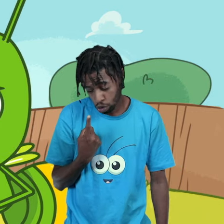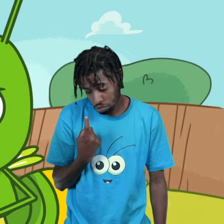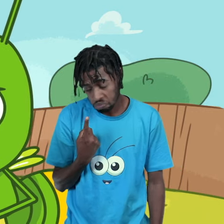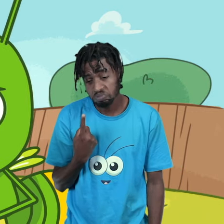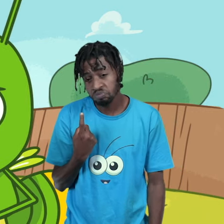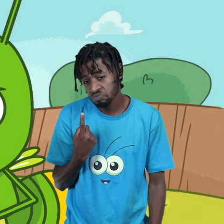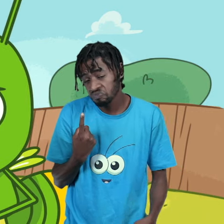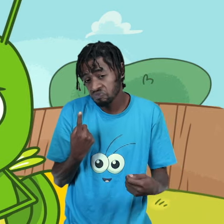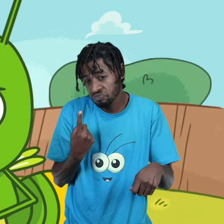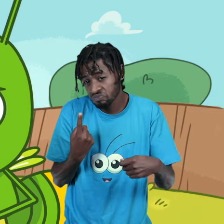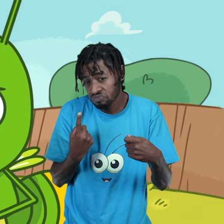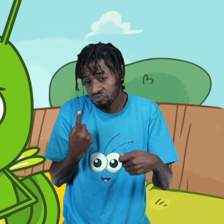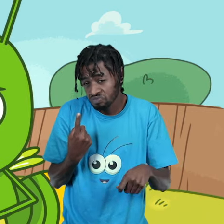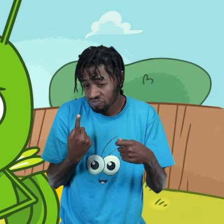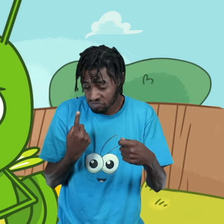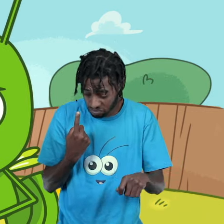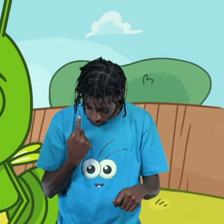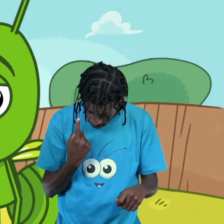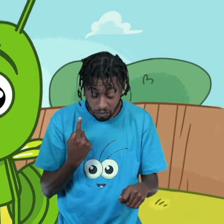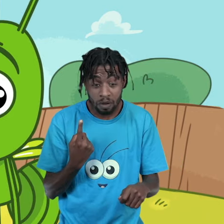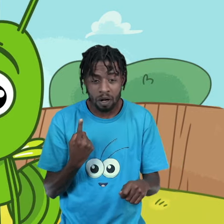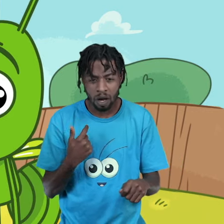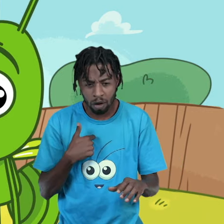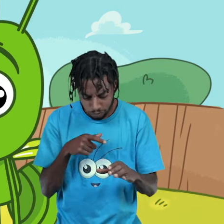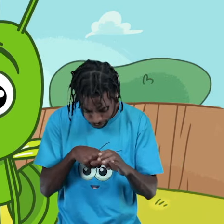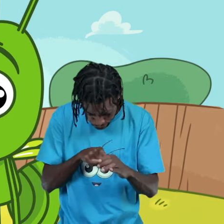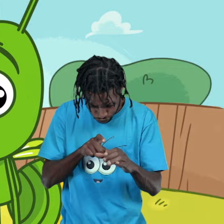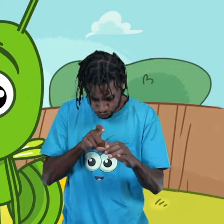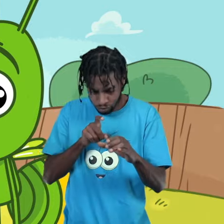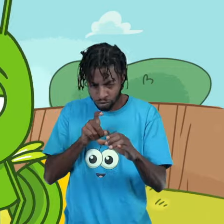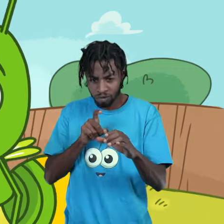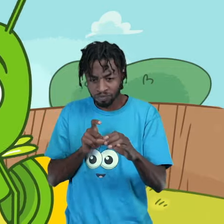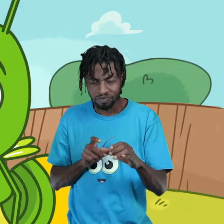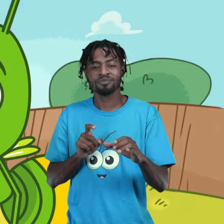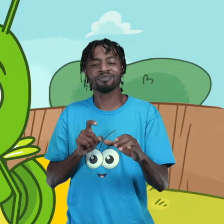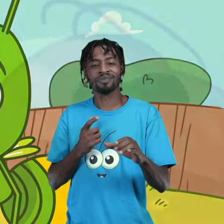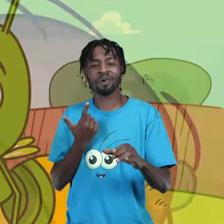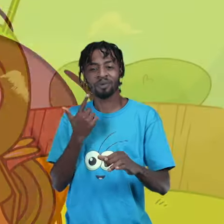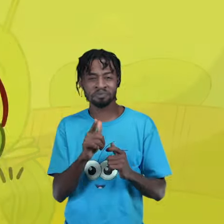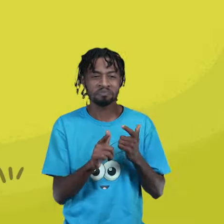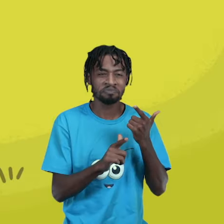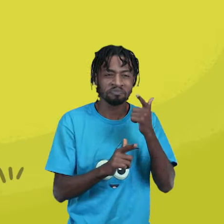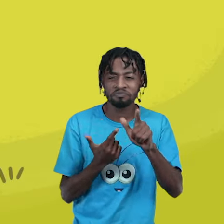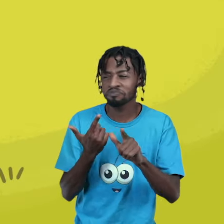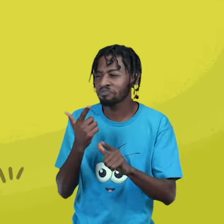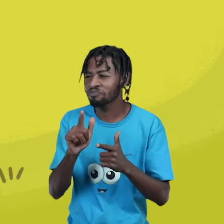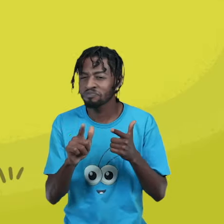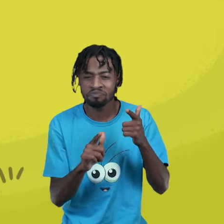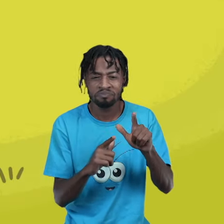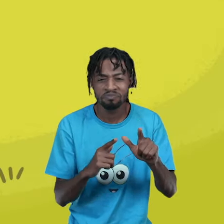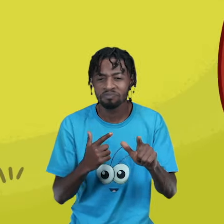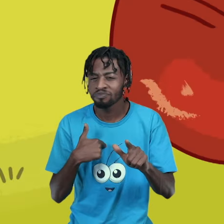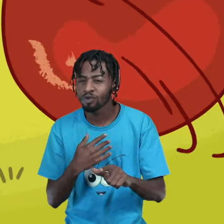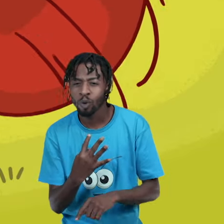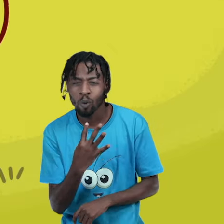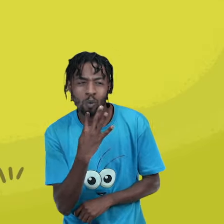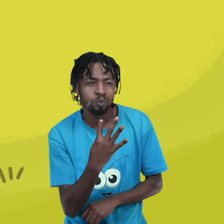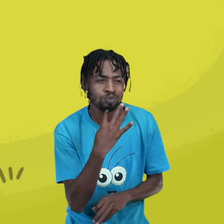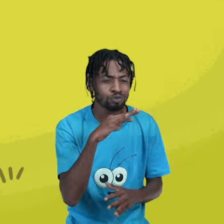sozinho A independência conquistar Pra escolar nosso